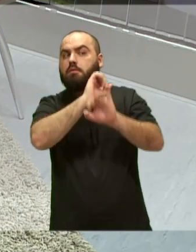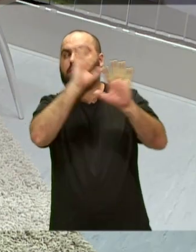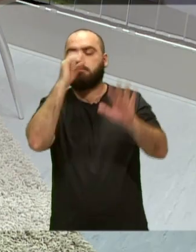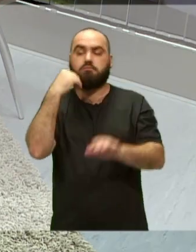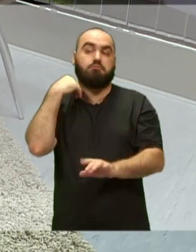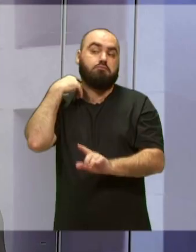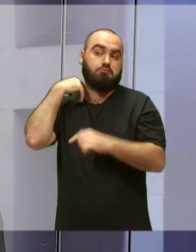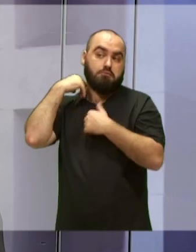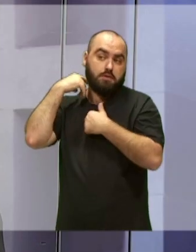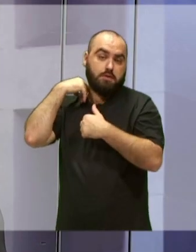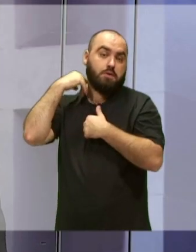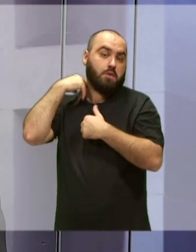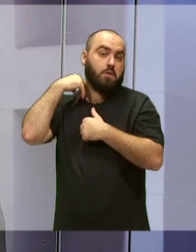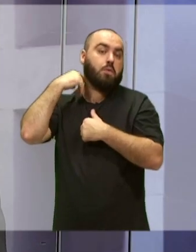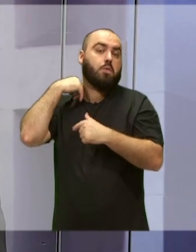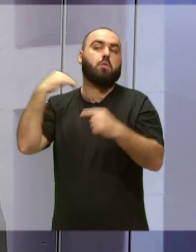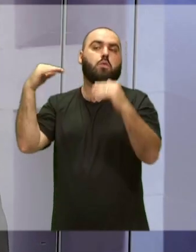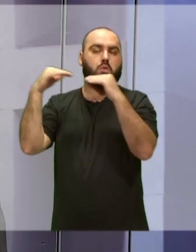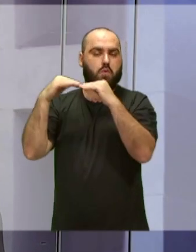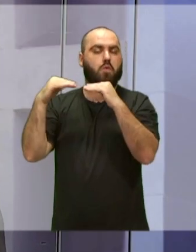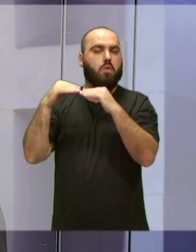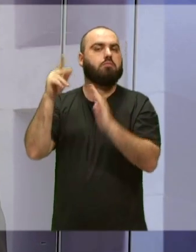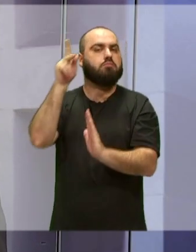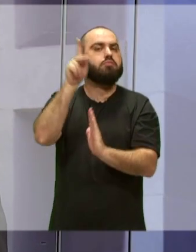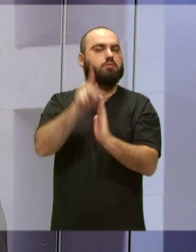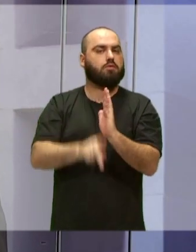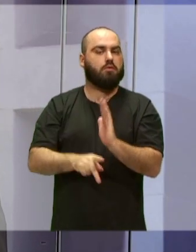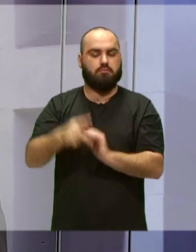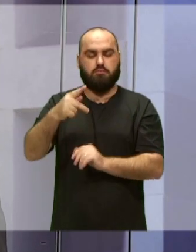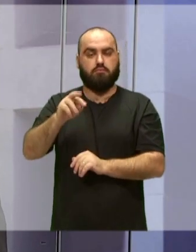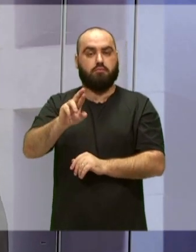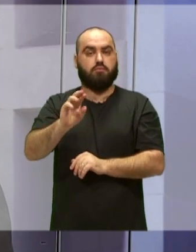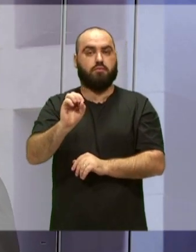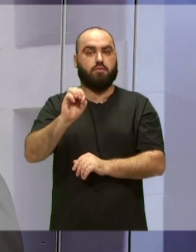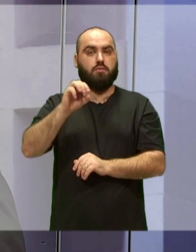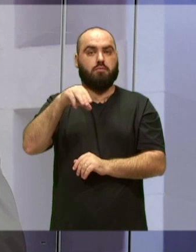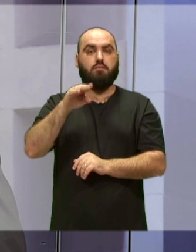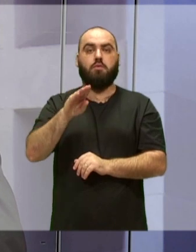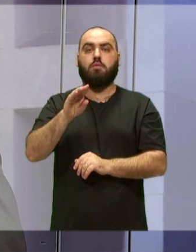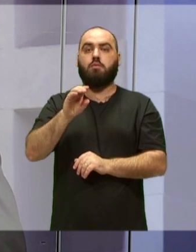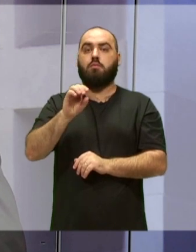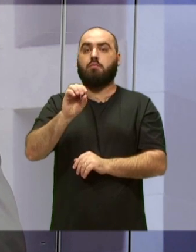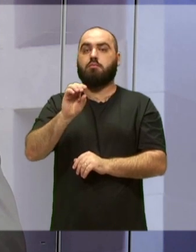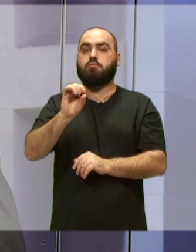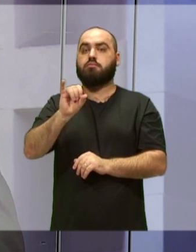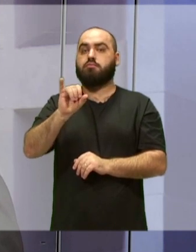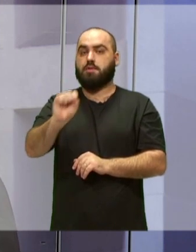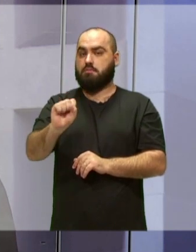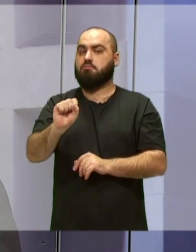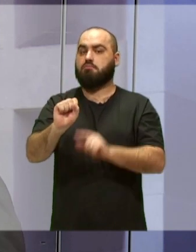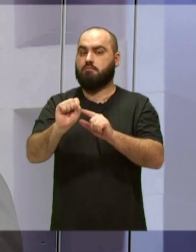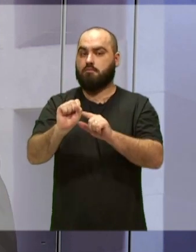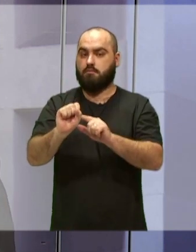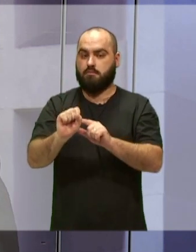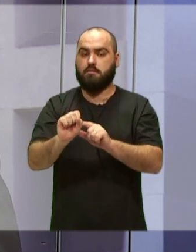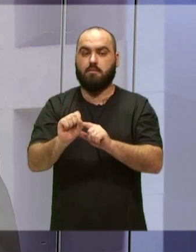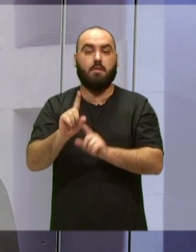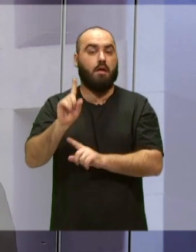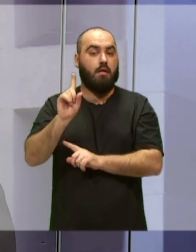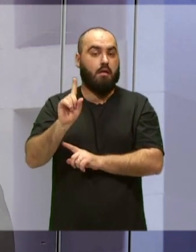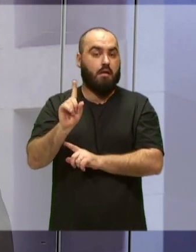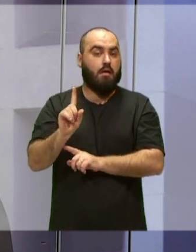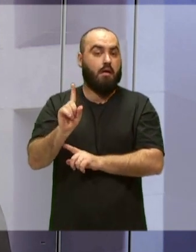favorável a esse projeto PR mobes na verdade assim não é eh diretamente ele é